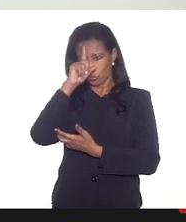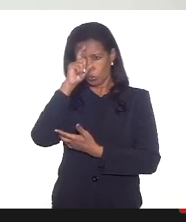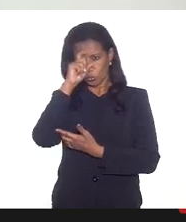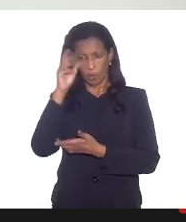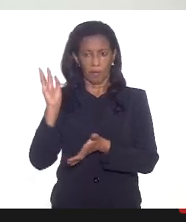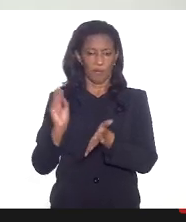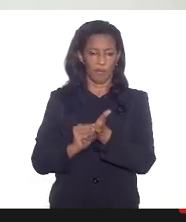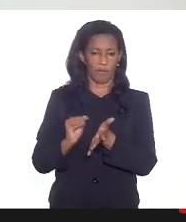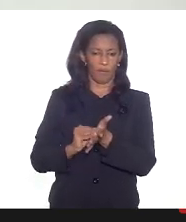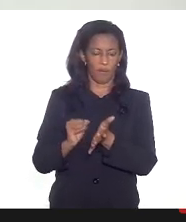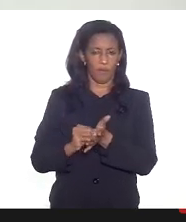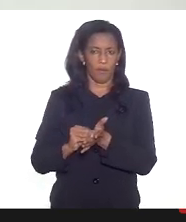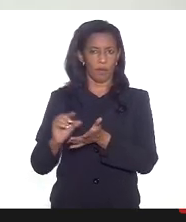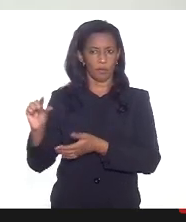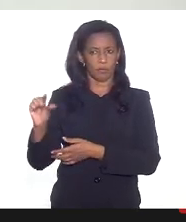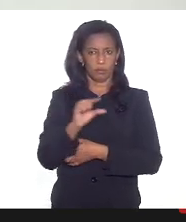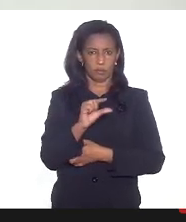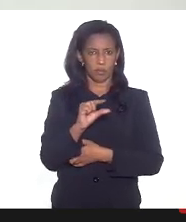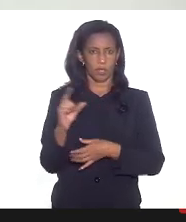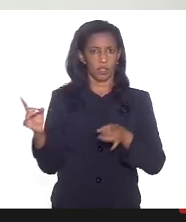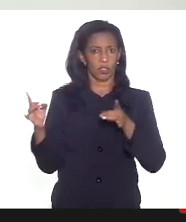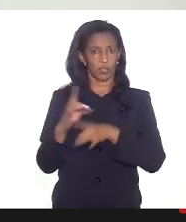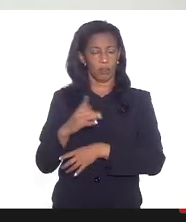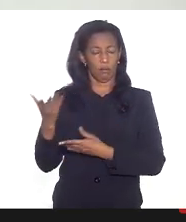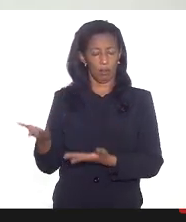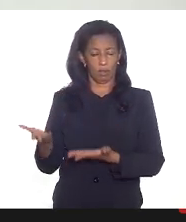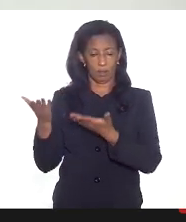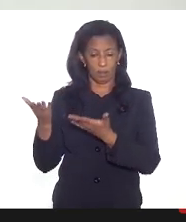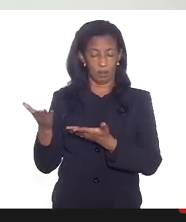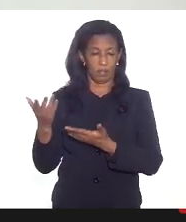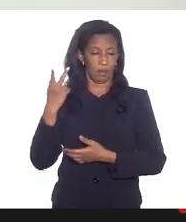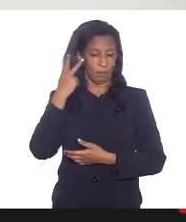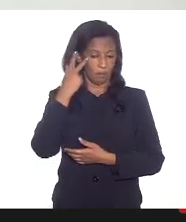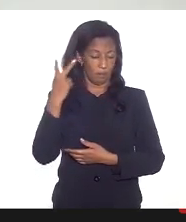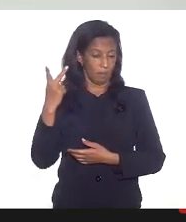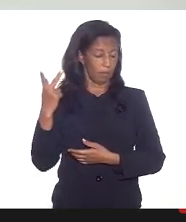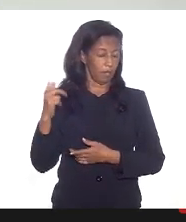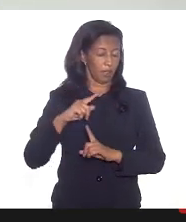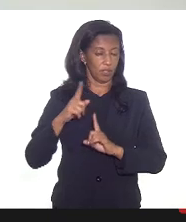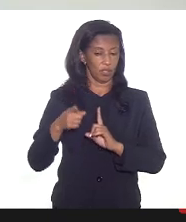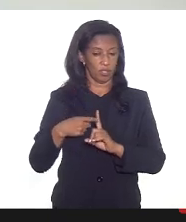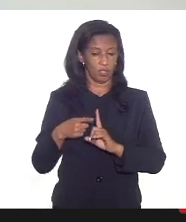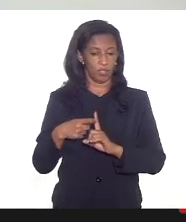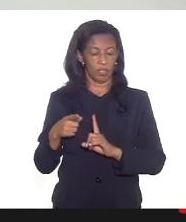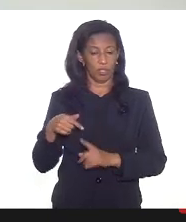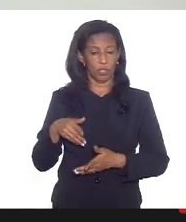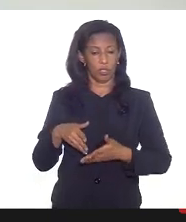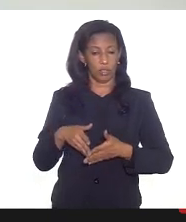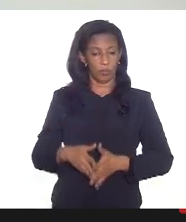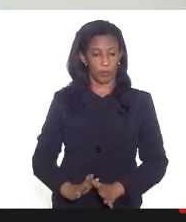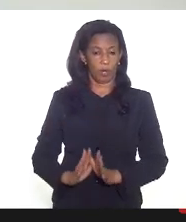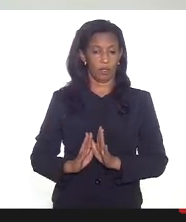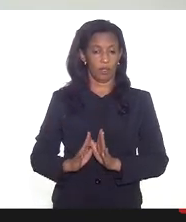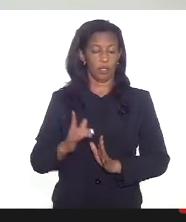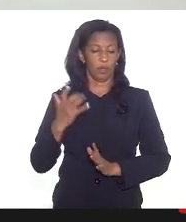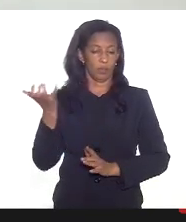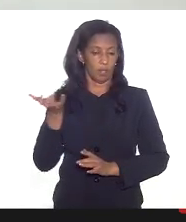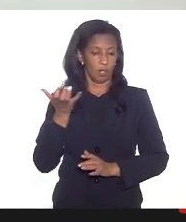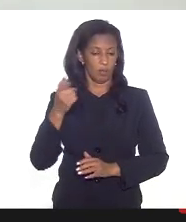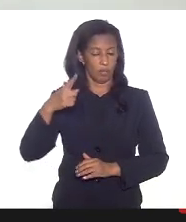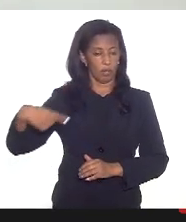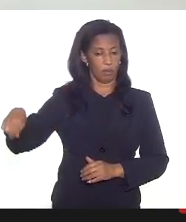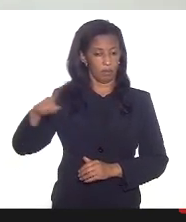falta de alguns dos demônios antes que estão disponíveis né para gestantes e puérperas e eu queria dizer para